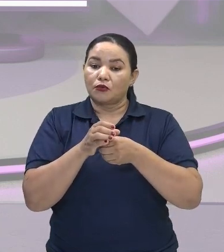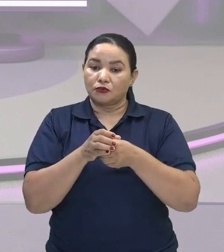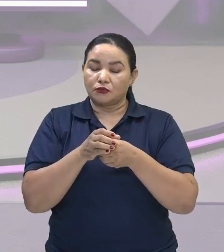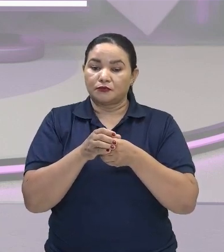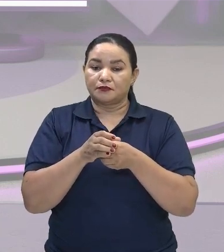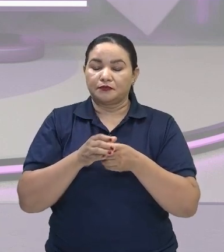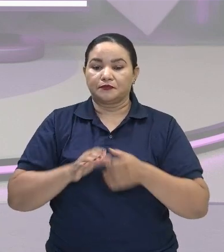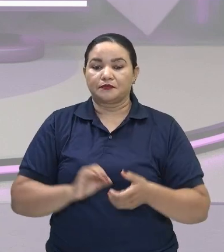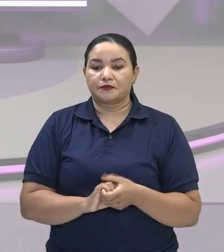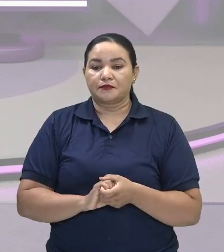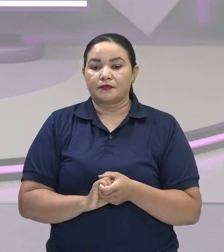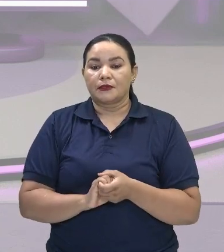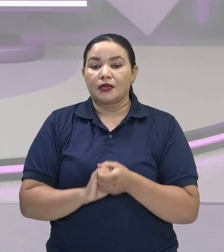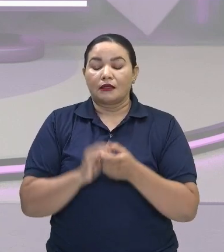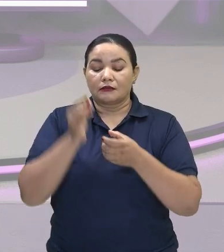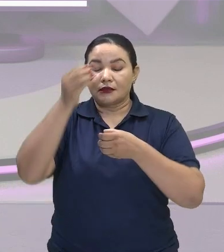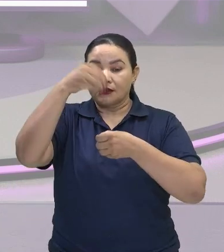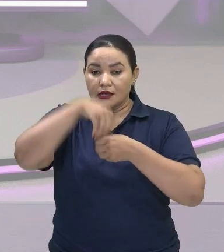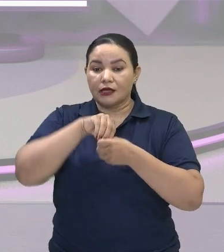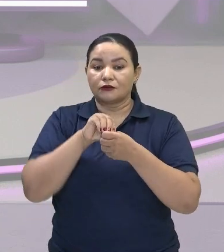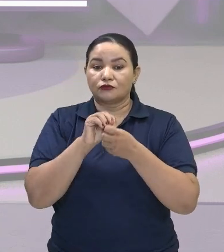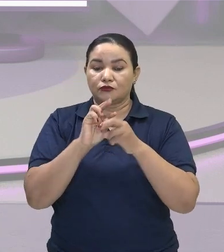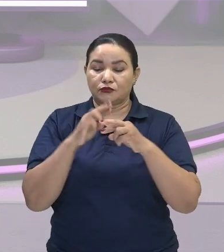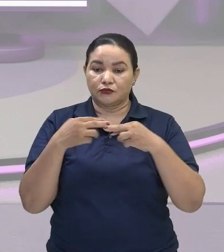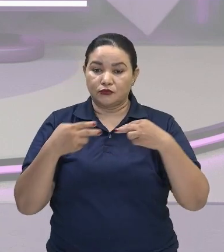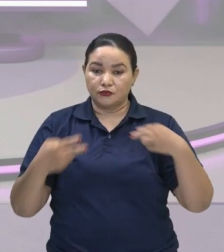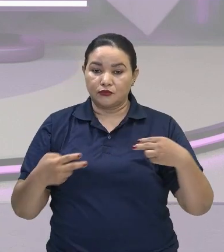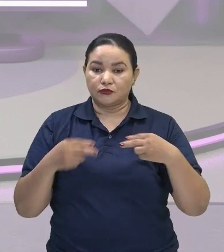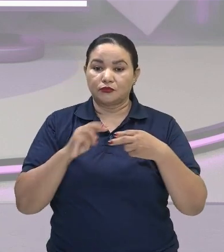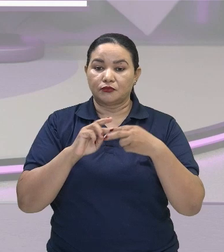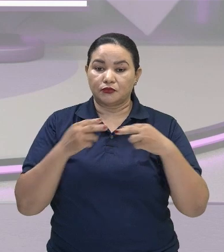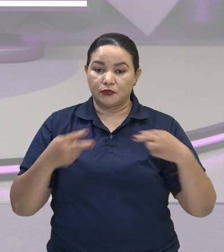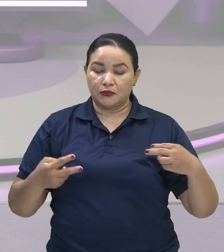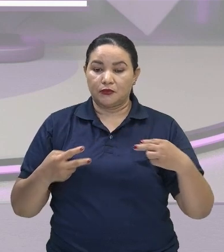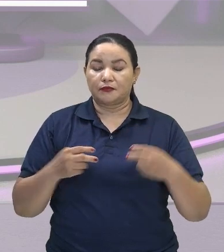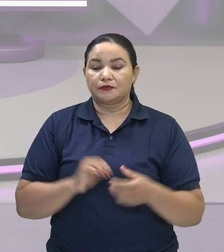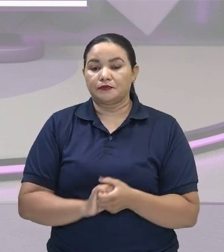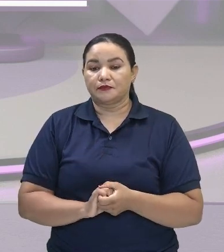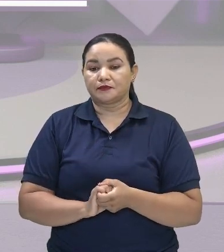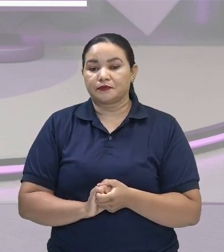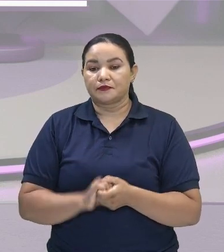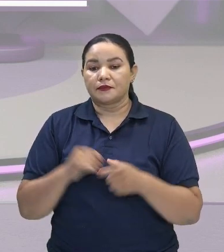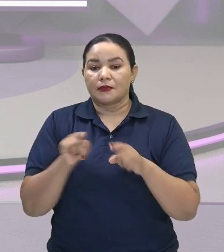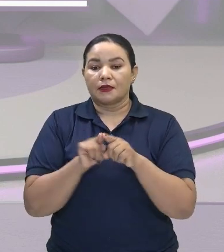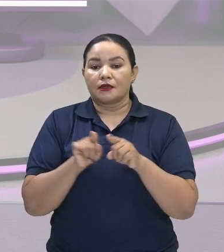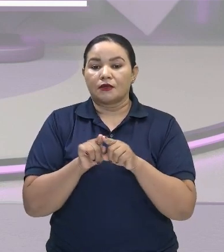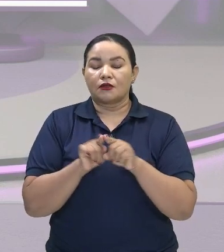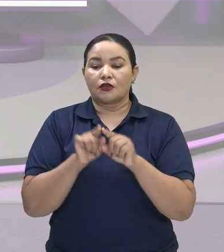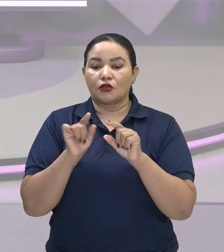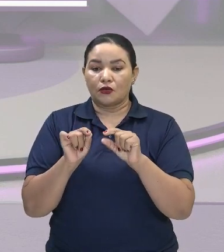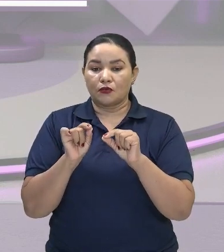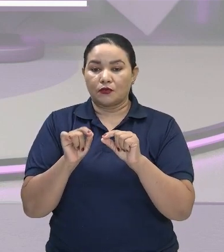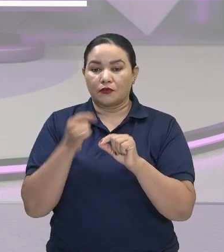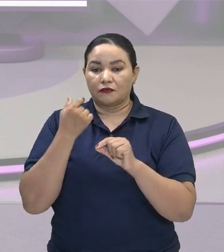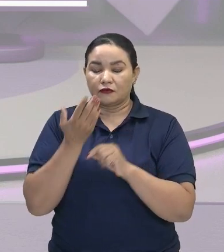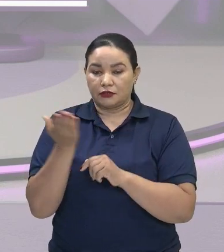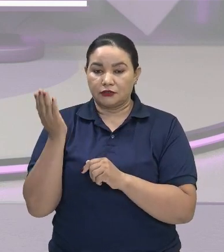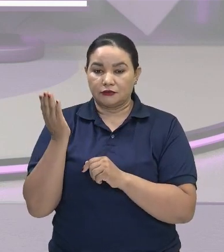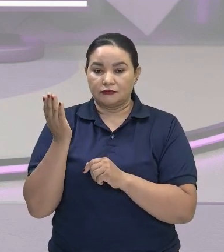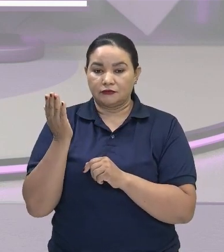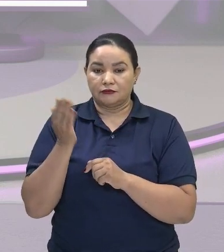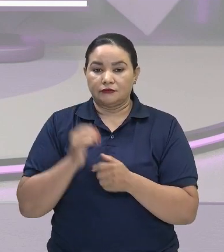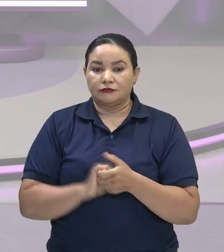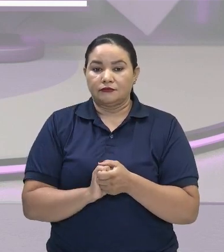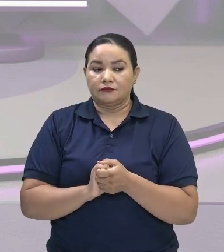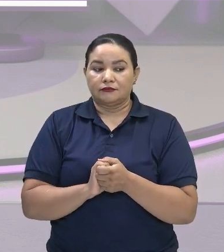dentro do núcleo tem os cromossomos. E o átomo, professor? Olha só. E dos